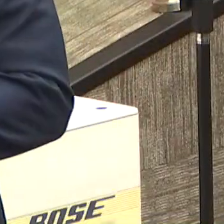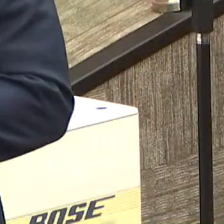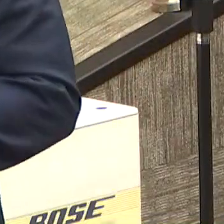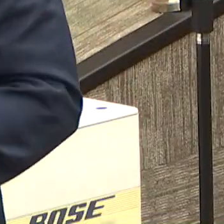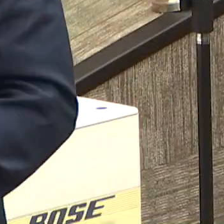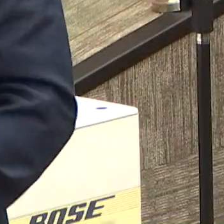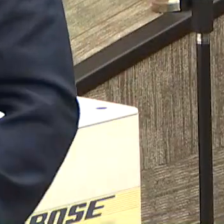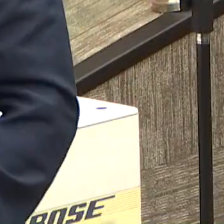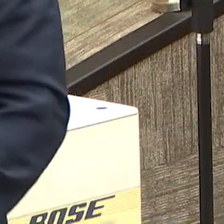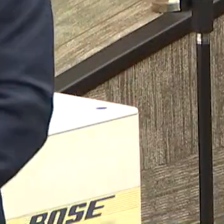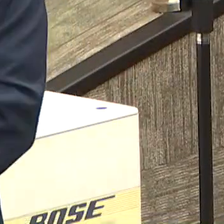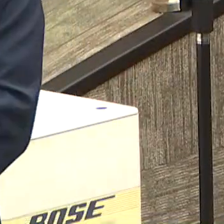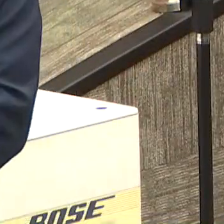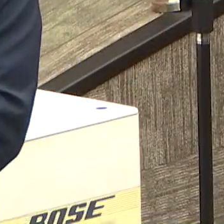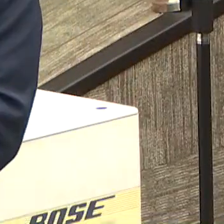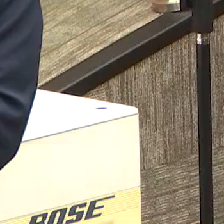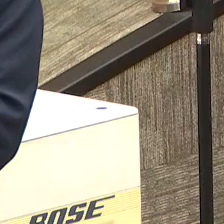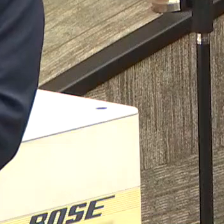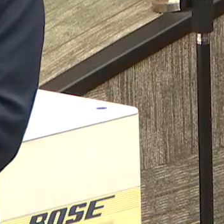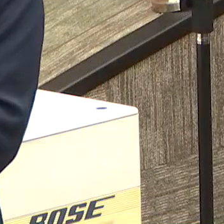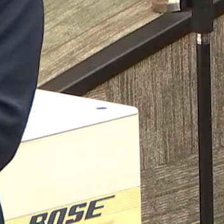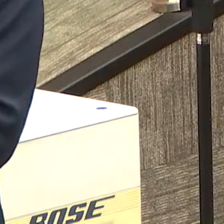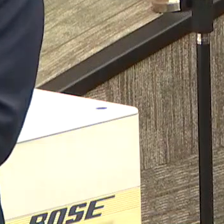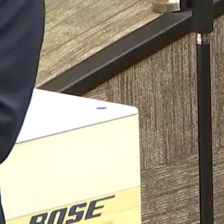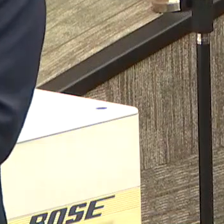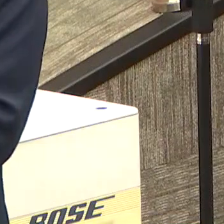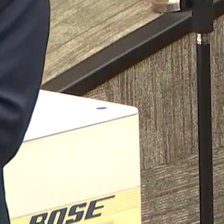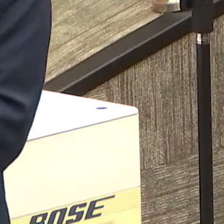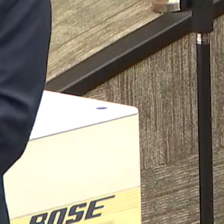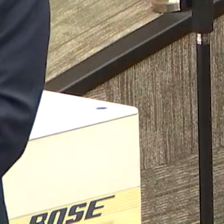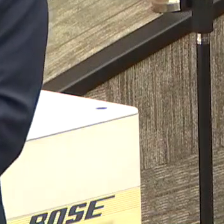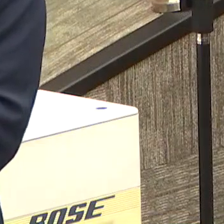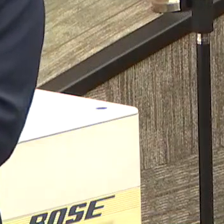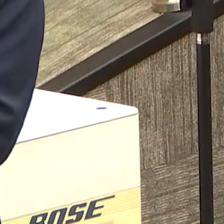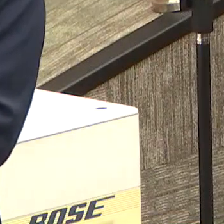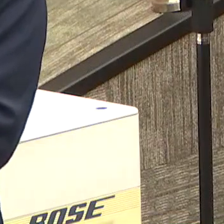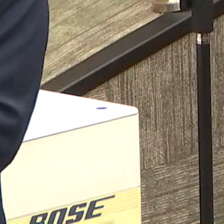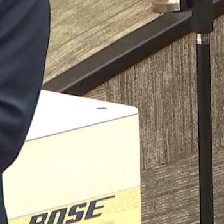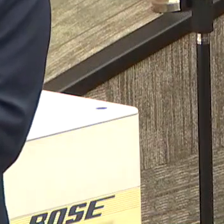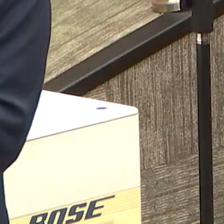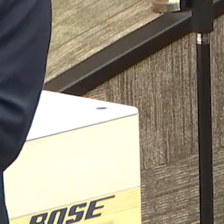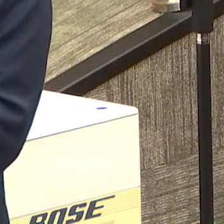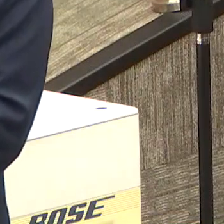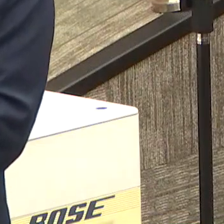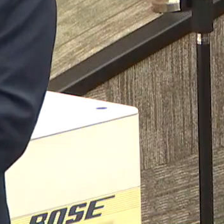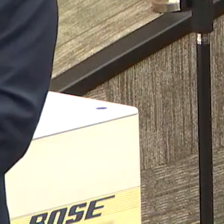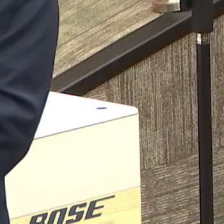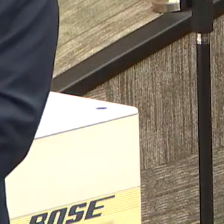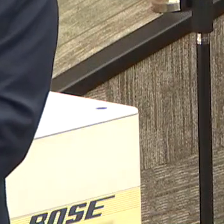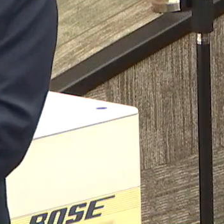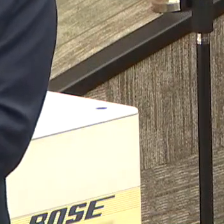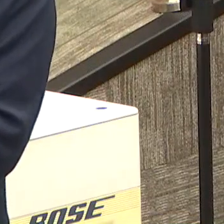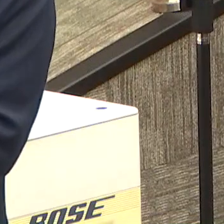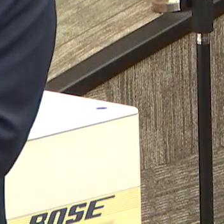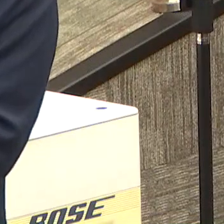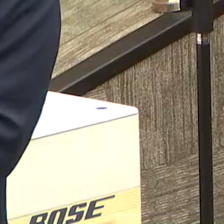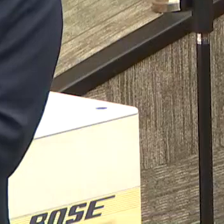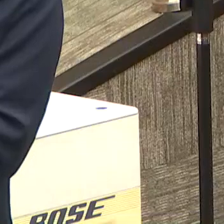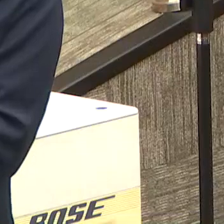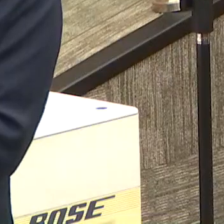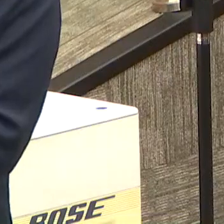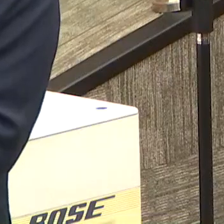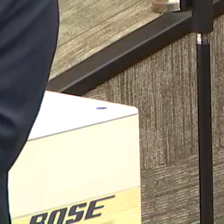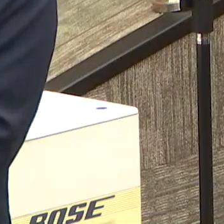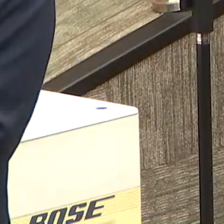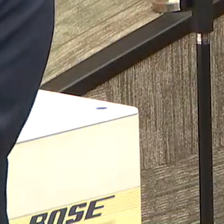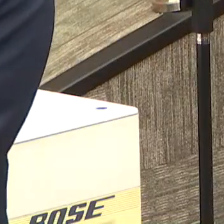Voltamos a falar ao vivo, como vocês acompanharam, o tema optometria é bastante polêmico e também de interesse